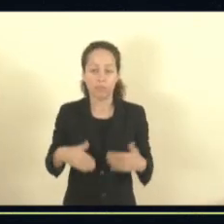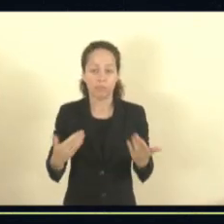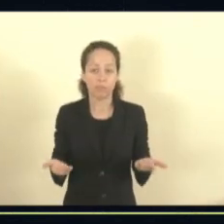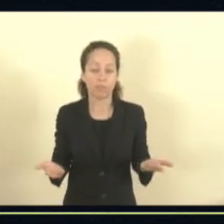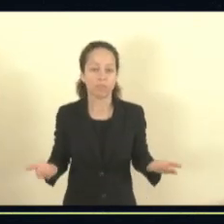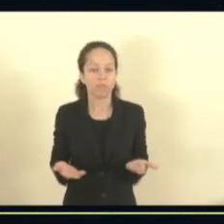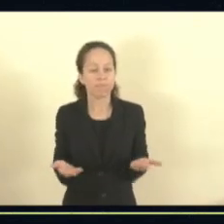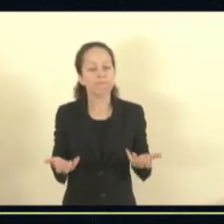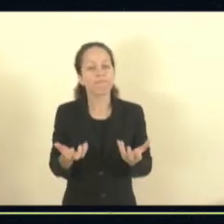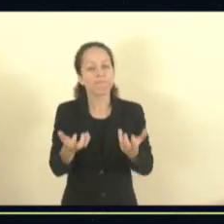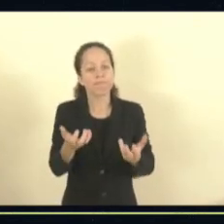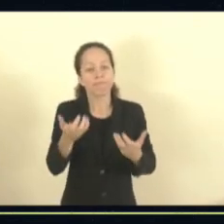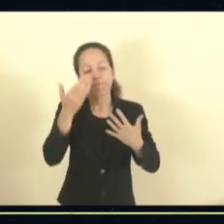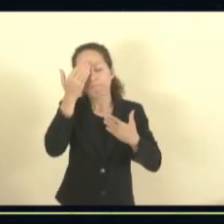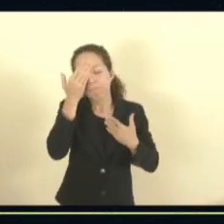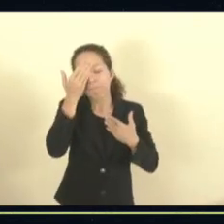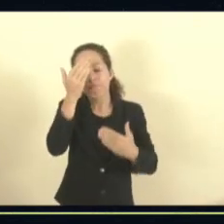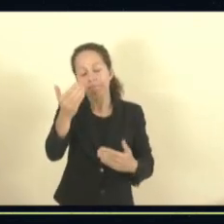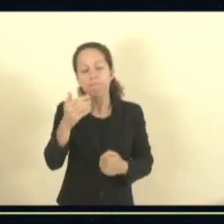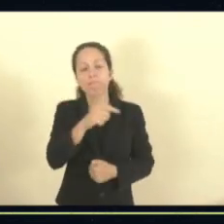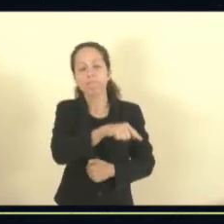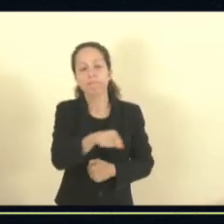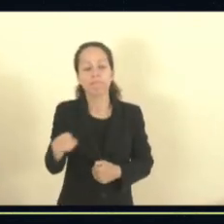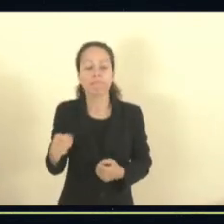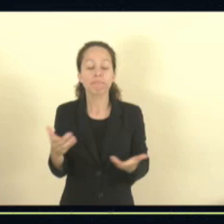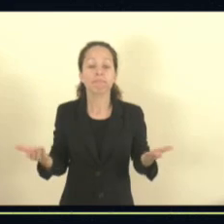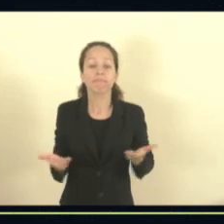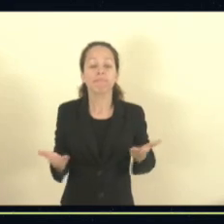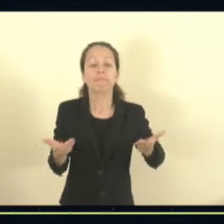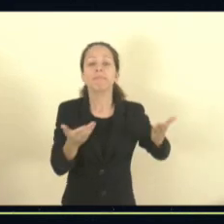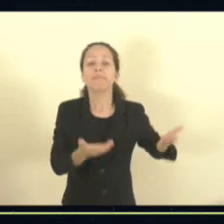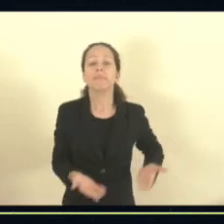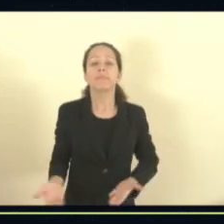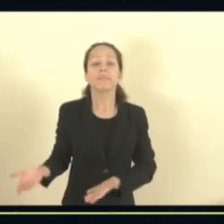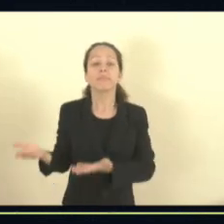quero agradecer a todos e já passar